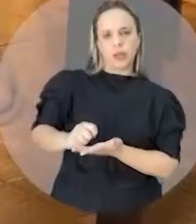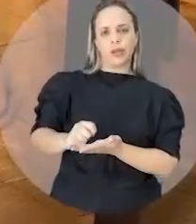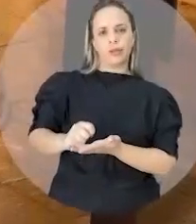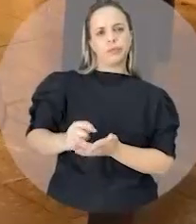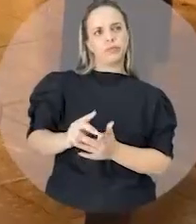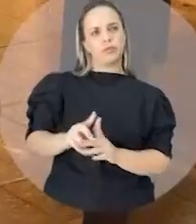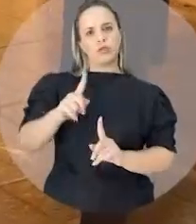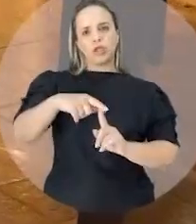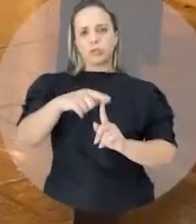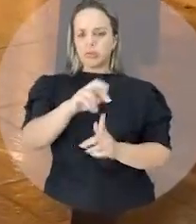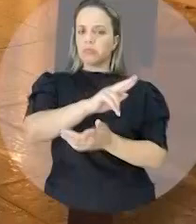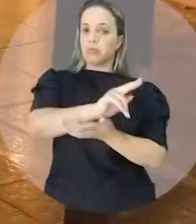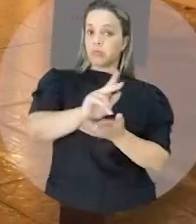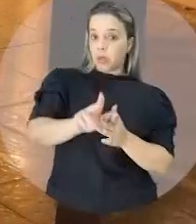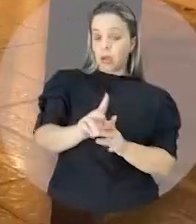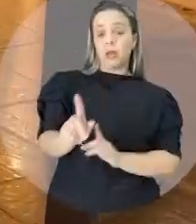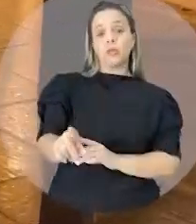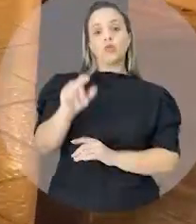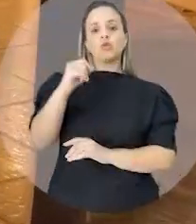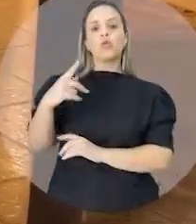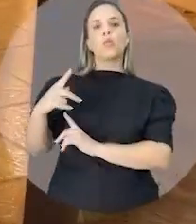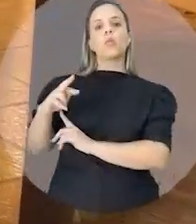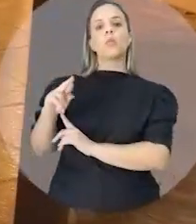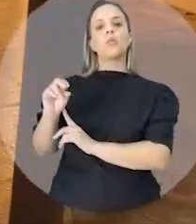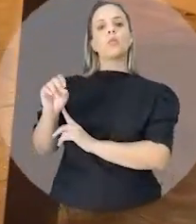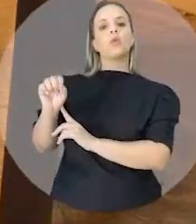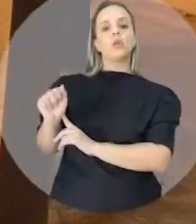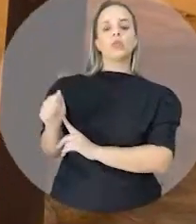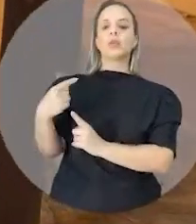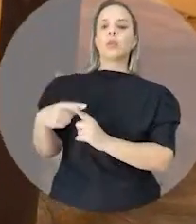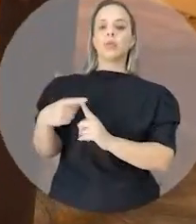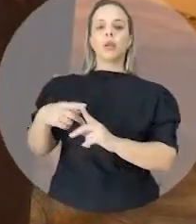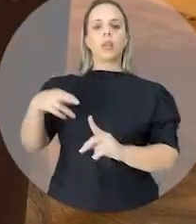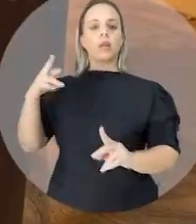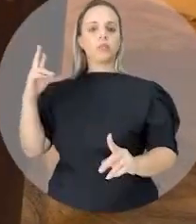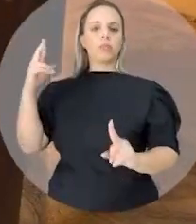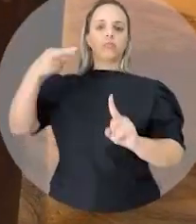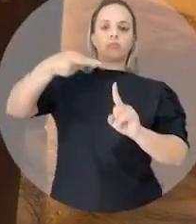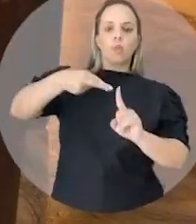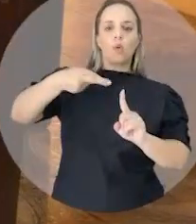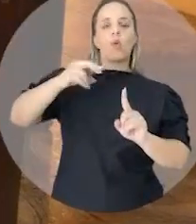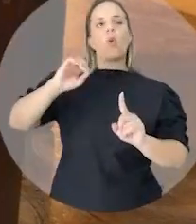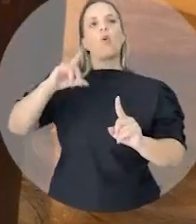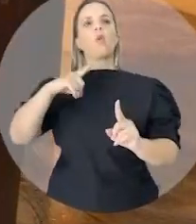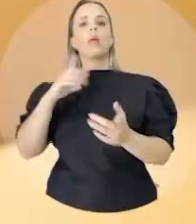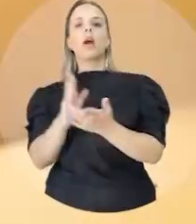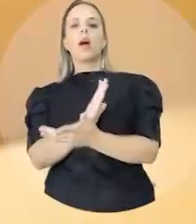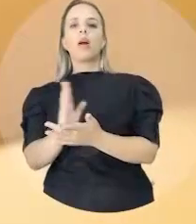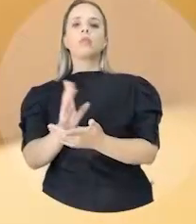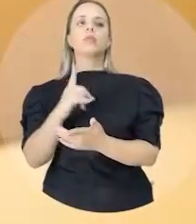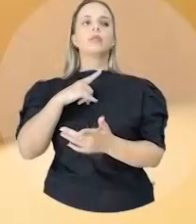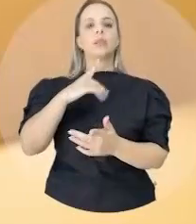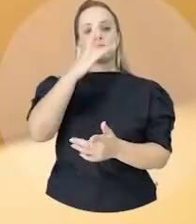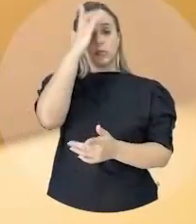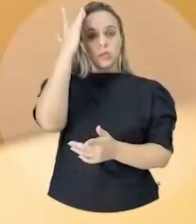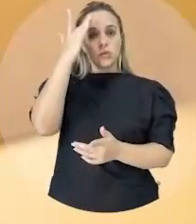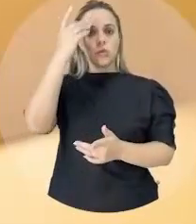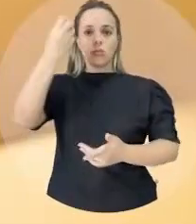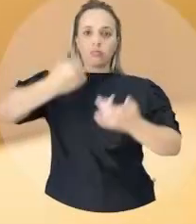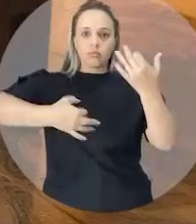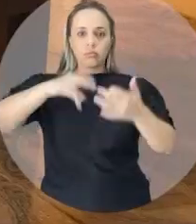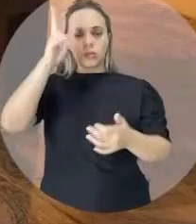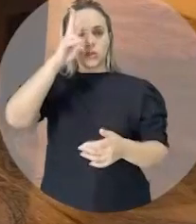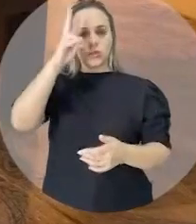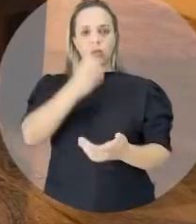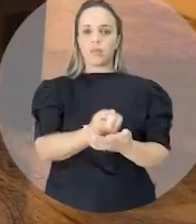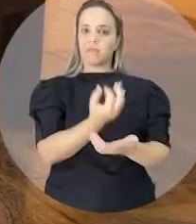assumidamente escreveram prosa que são autorreferenciadas ou autoficção. E eu queria perguntar para